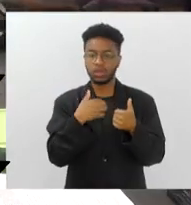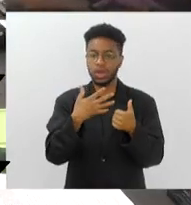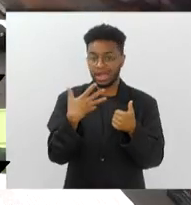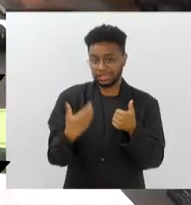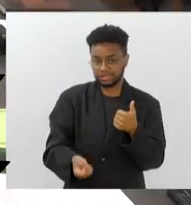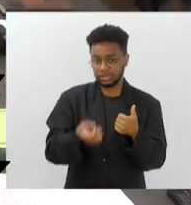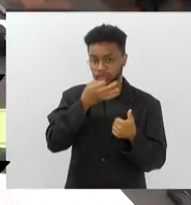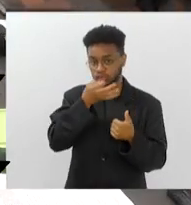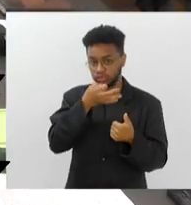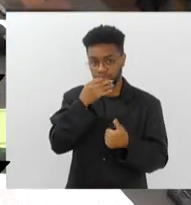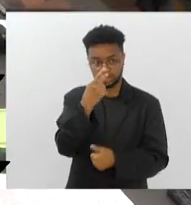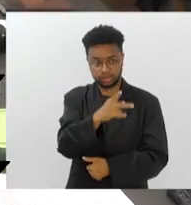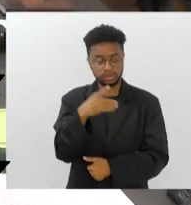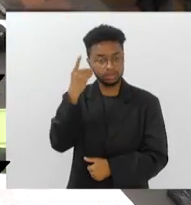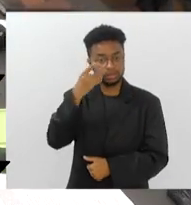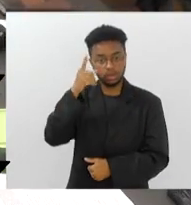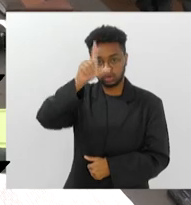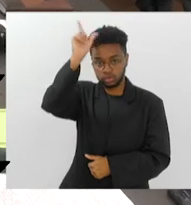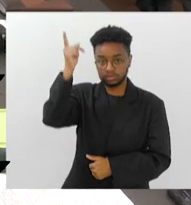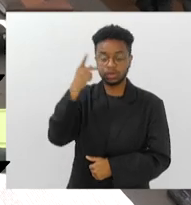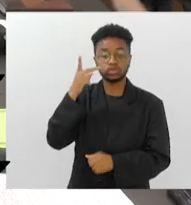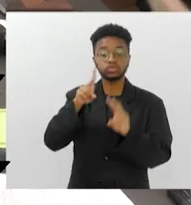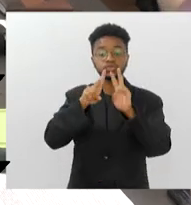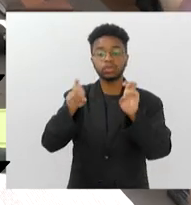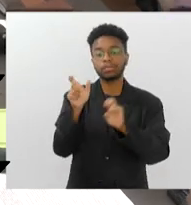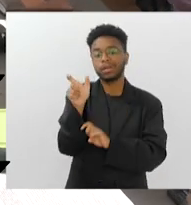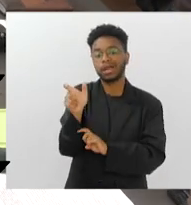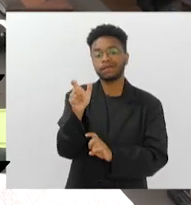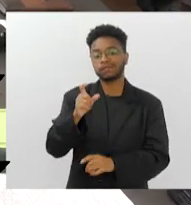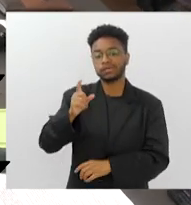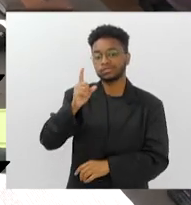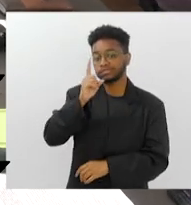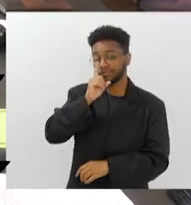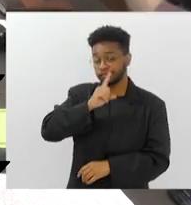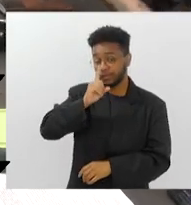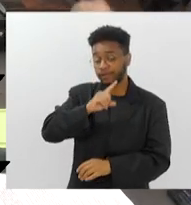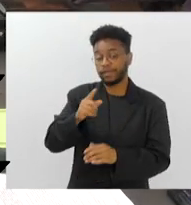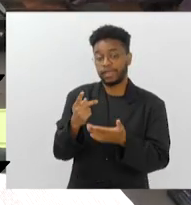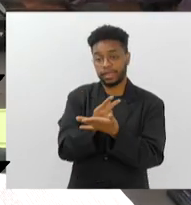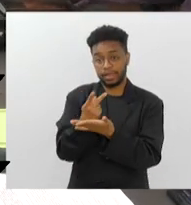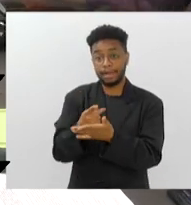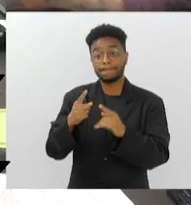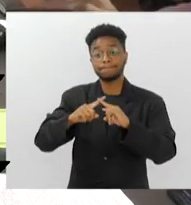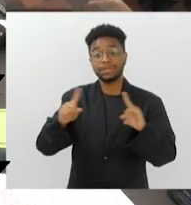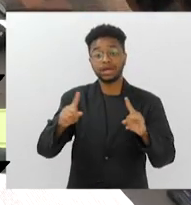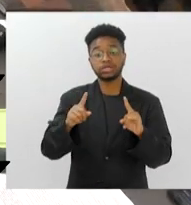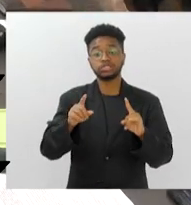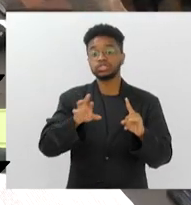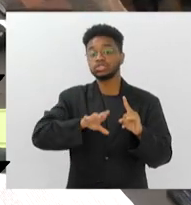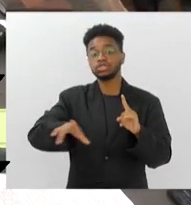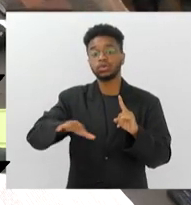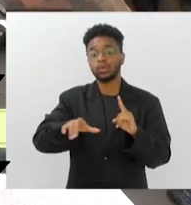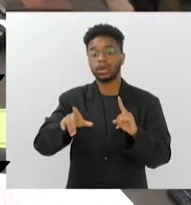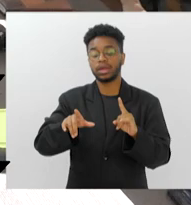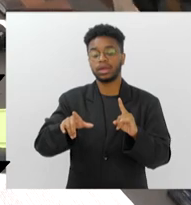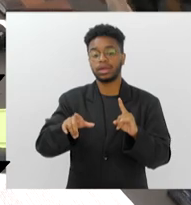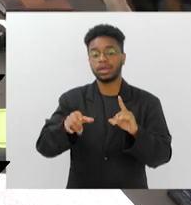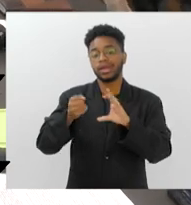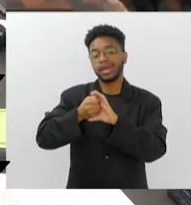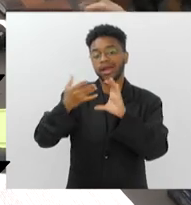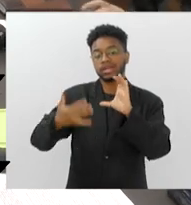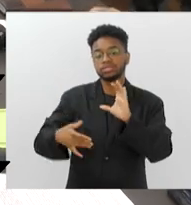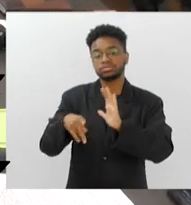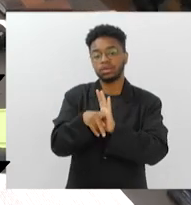deputado Luiz Paulo principalmente da questão da irregularidade é só para deixar claro que como não faz parte parte do caráter da comunidade ser ou eh